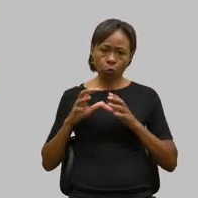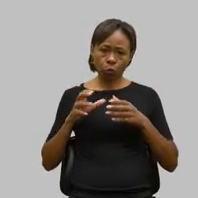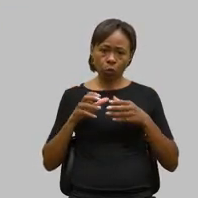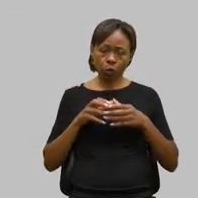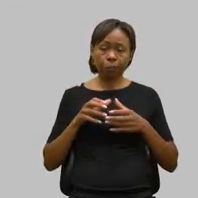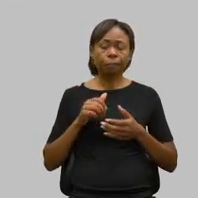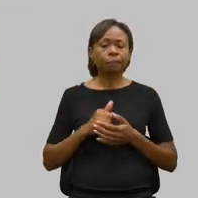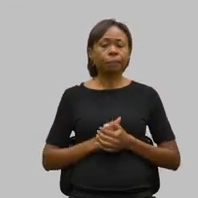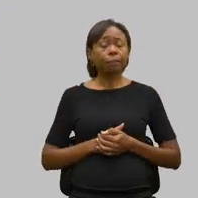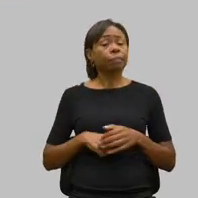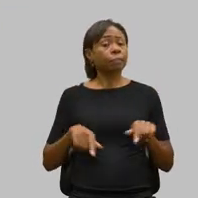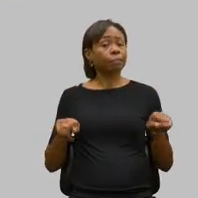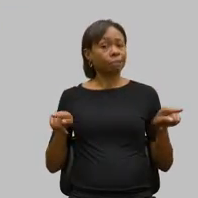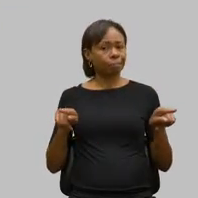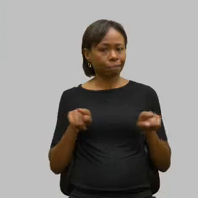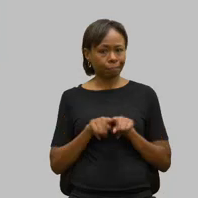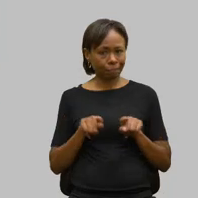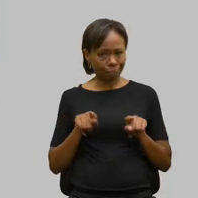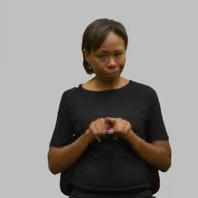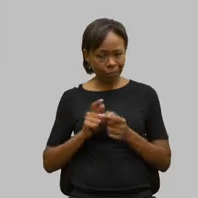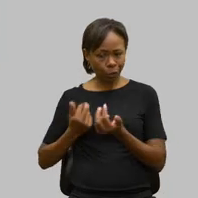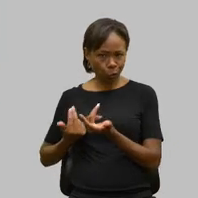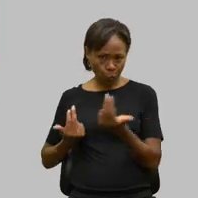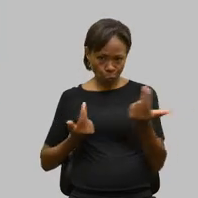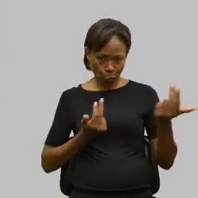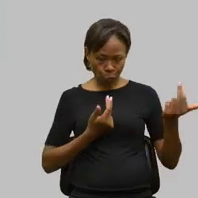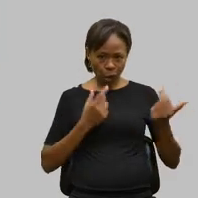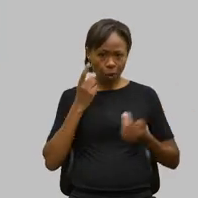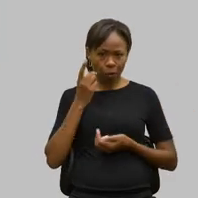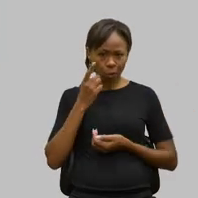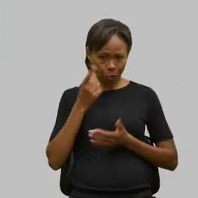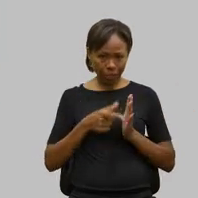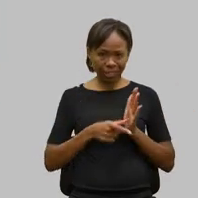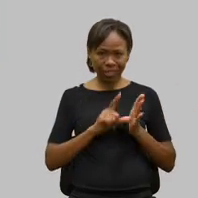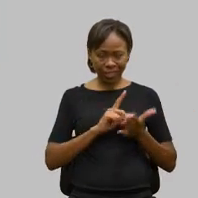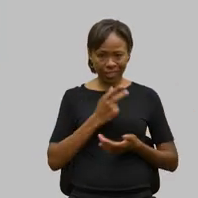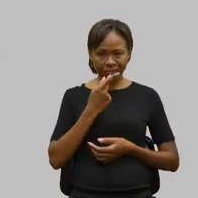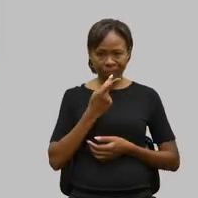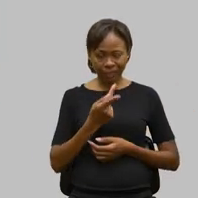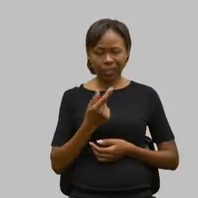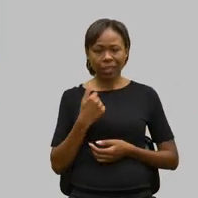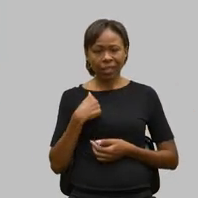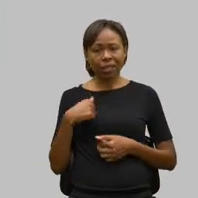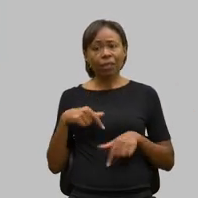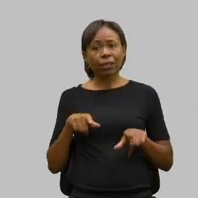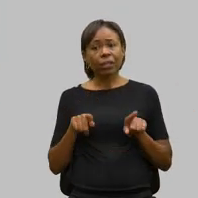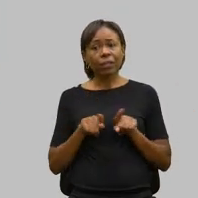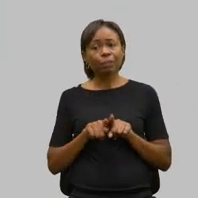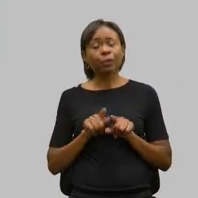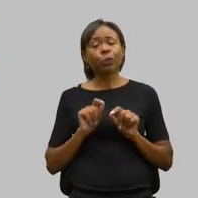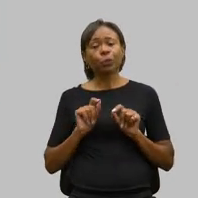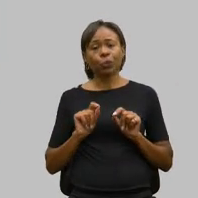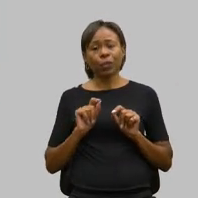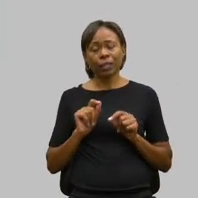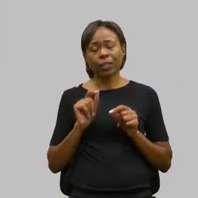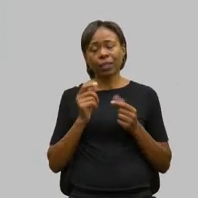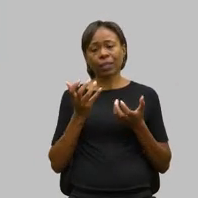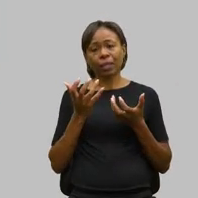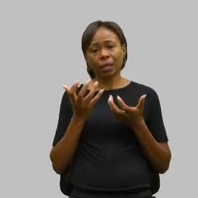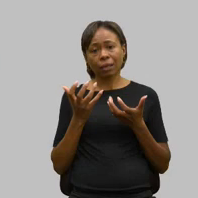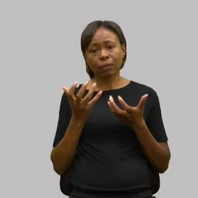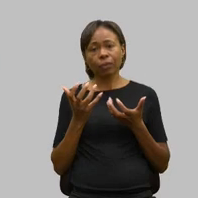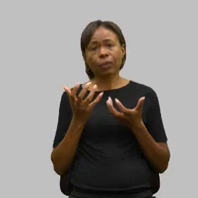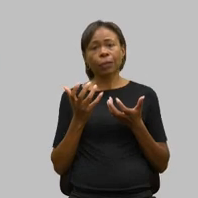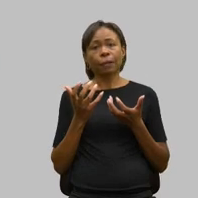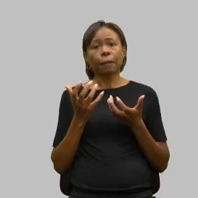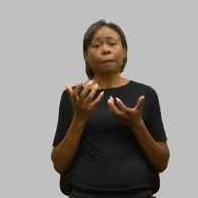não diferente secretário dos demais deputados que me antecederam aqui, eu quero também aqui deixar aqui